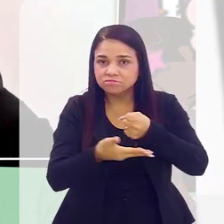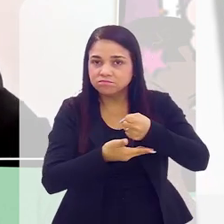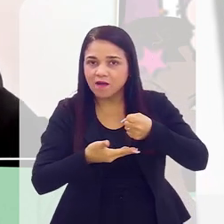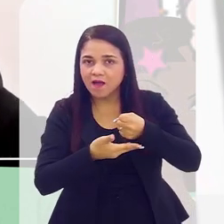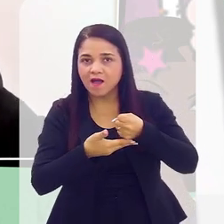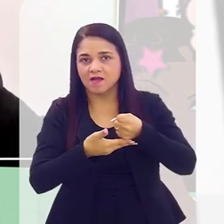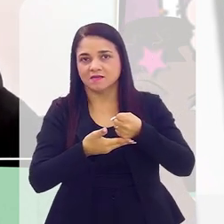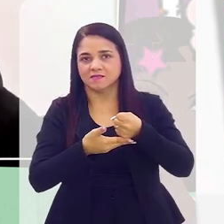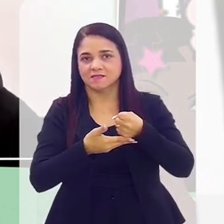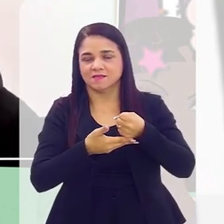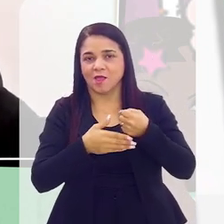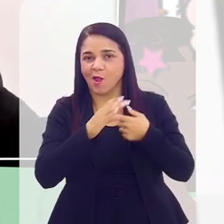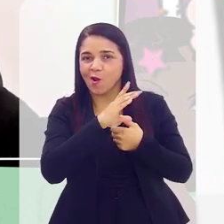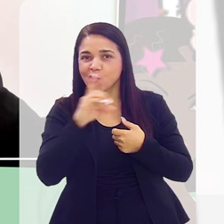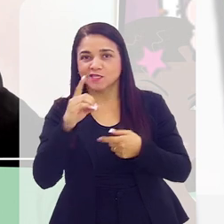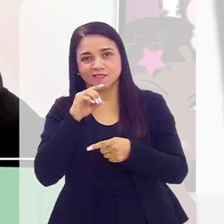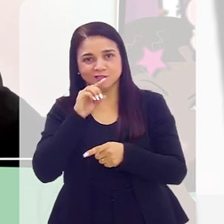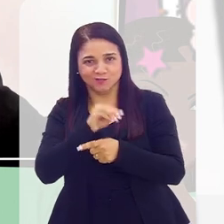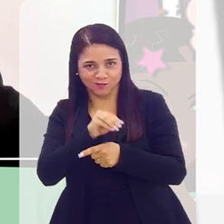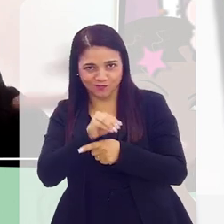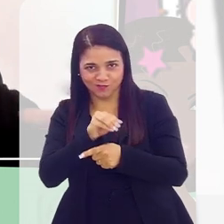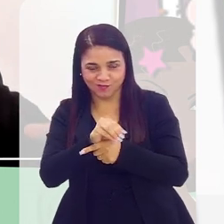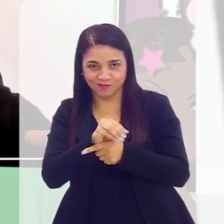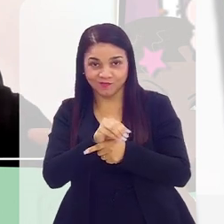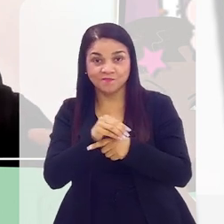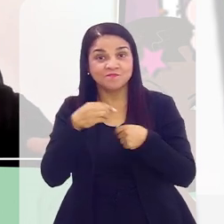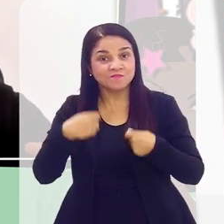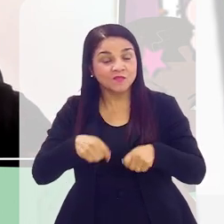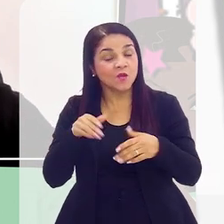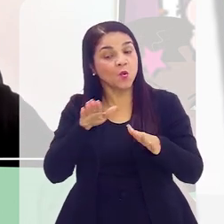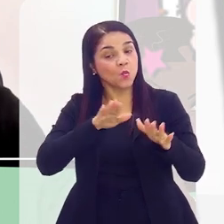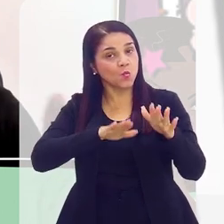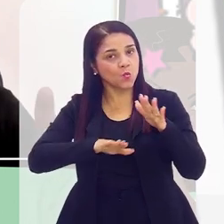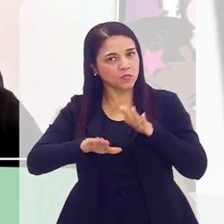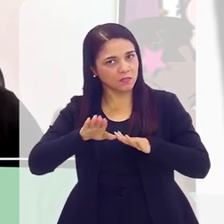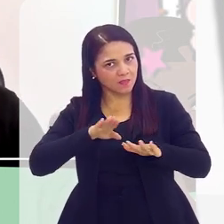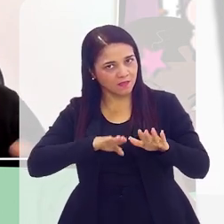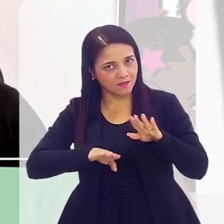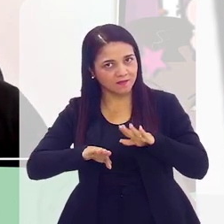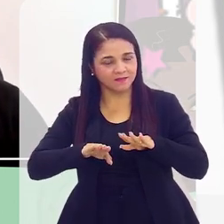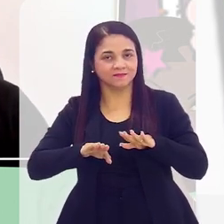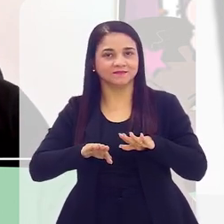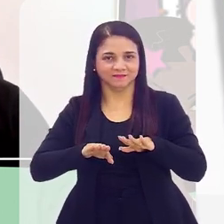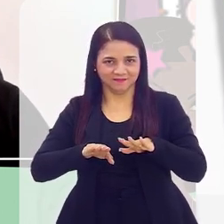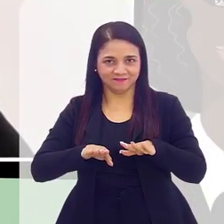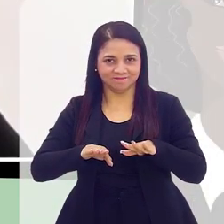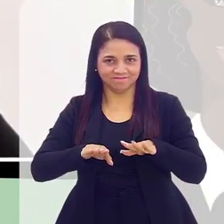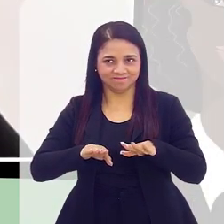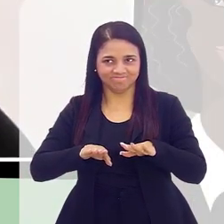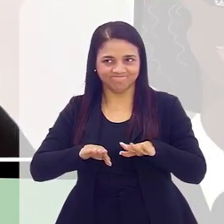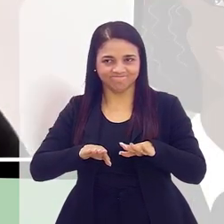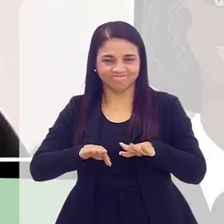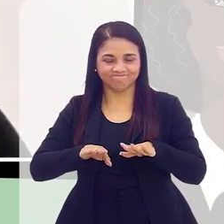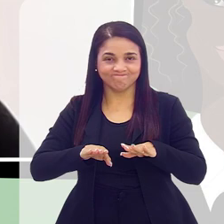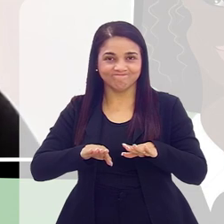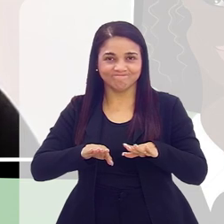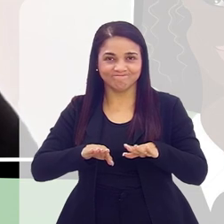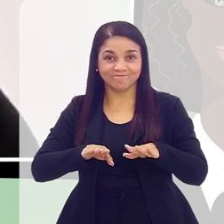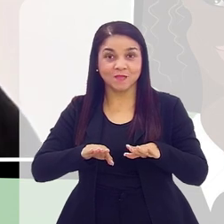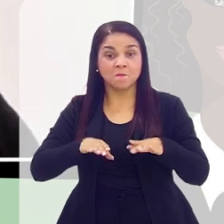a grande ordenadora e coordenadora do cuidado. Então, nós temos que ter cuidado para não fazer nada